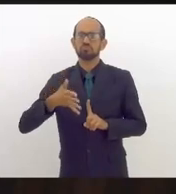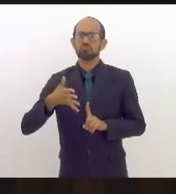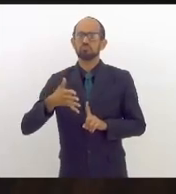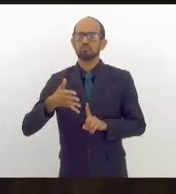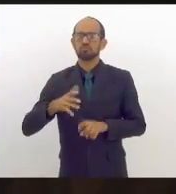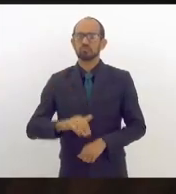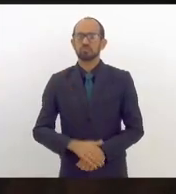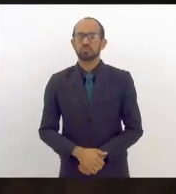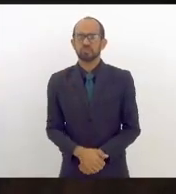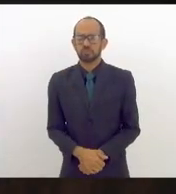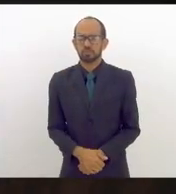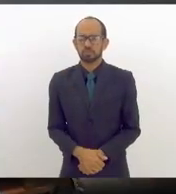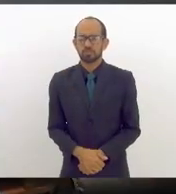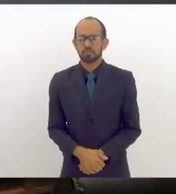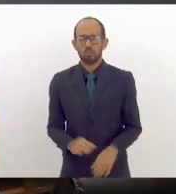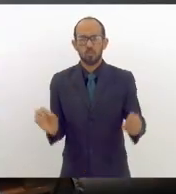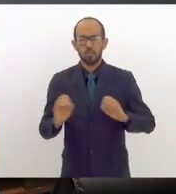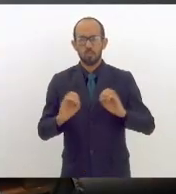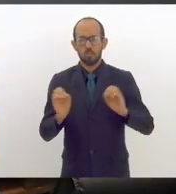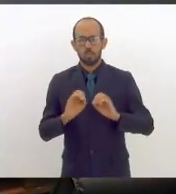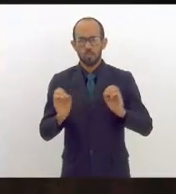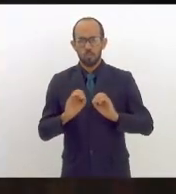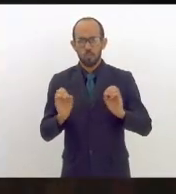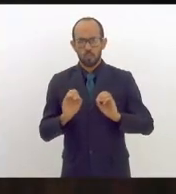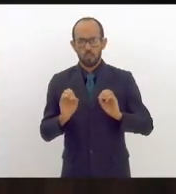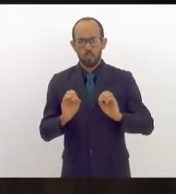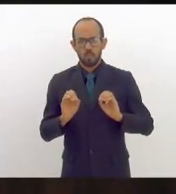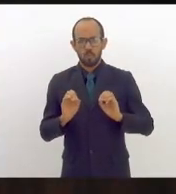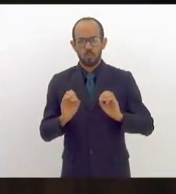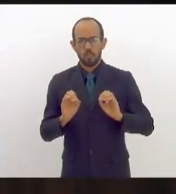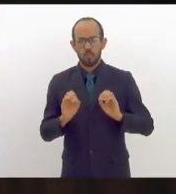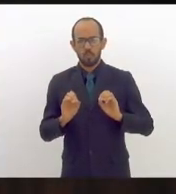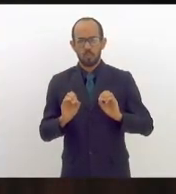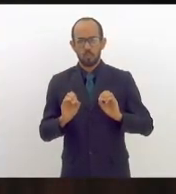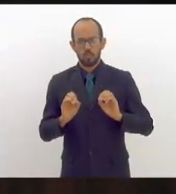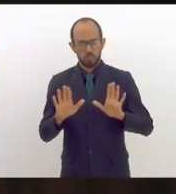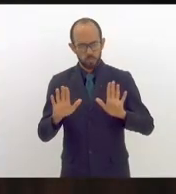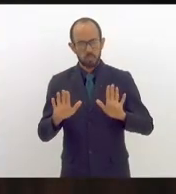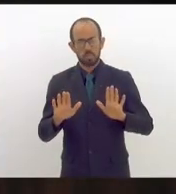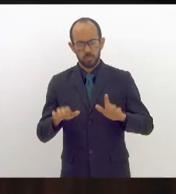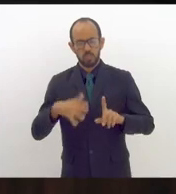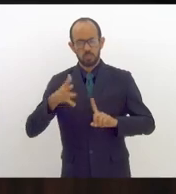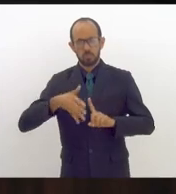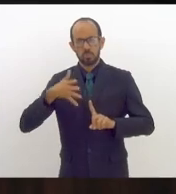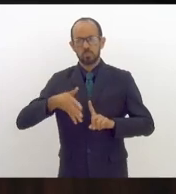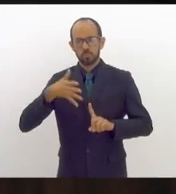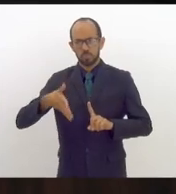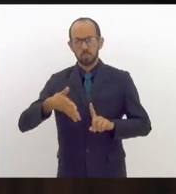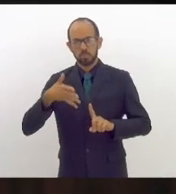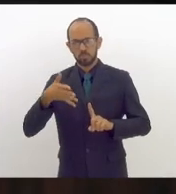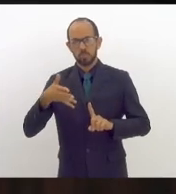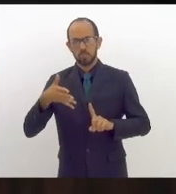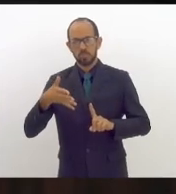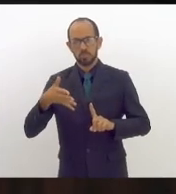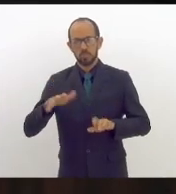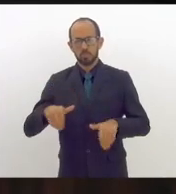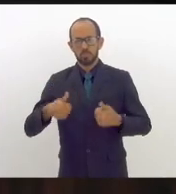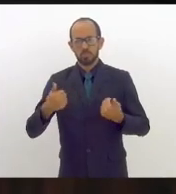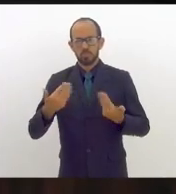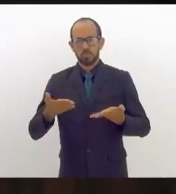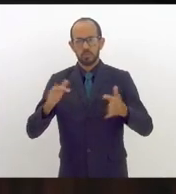fala não havendo mais quem queira fazer uso dos expediente final